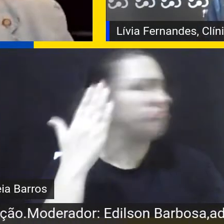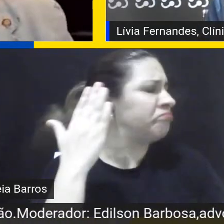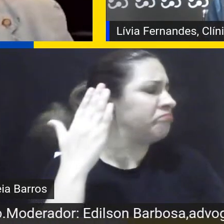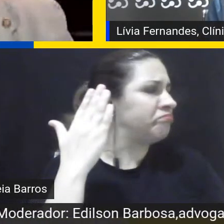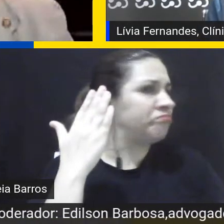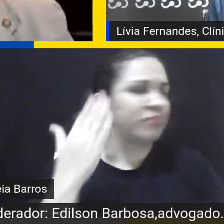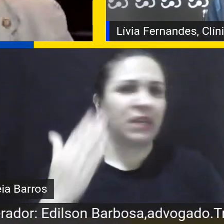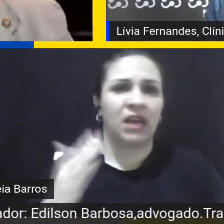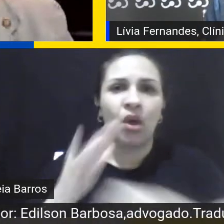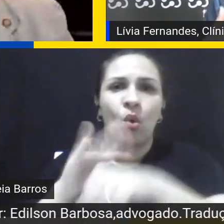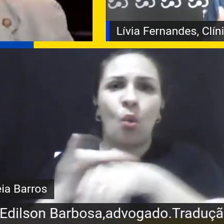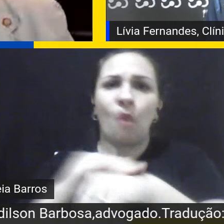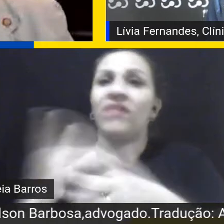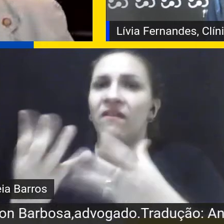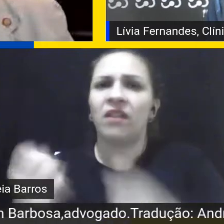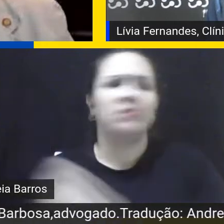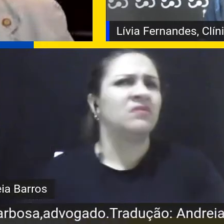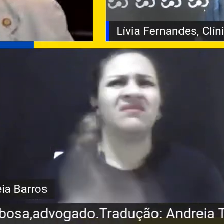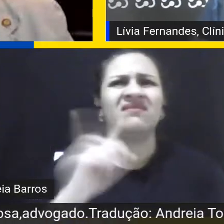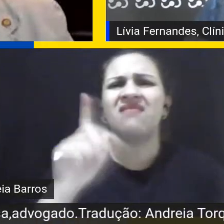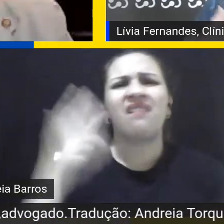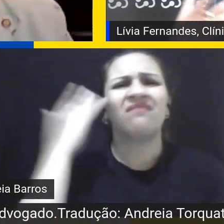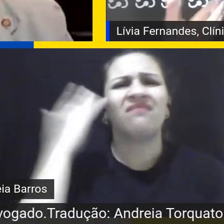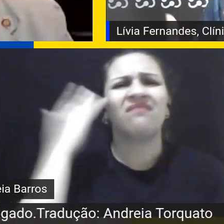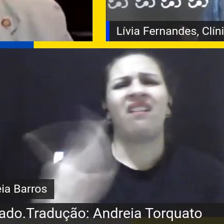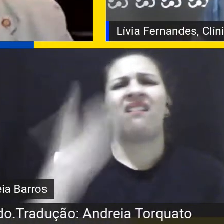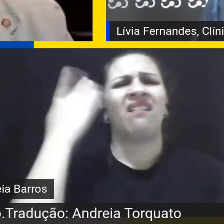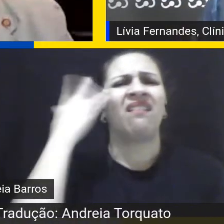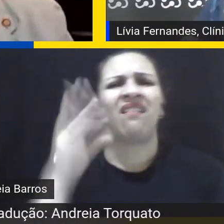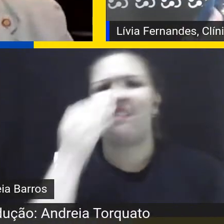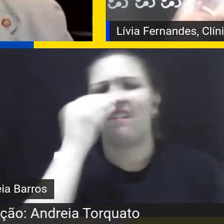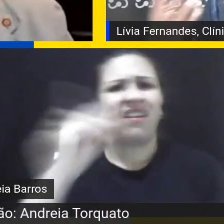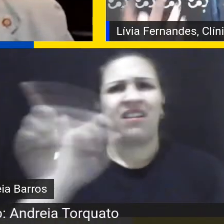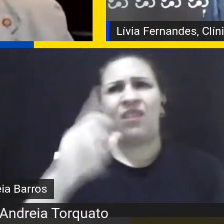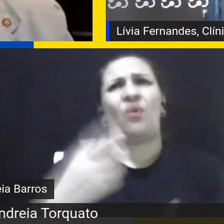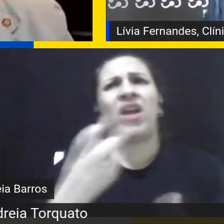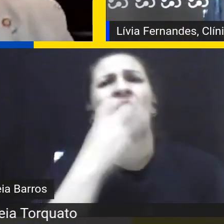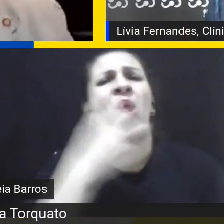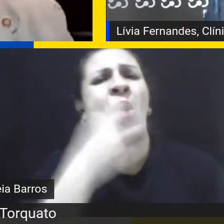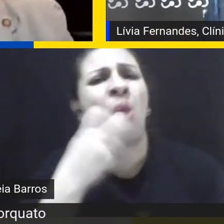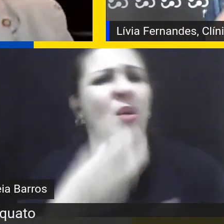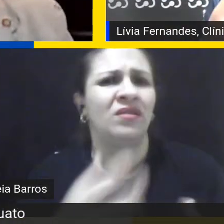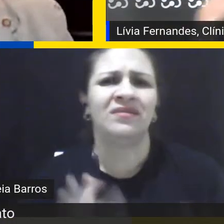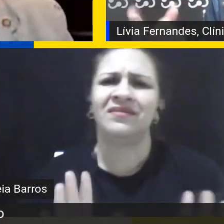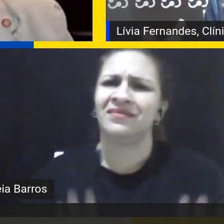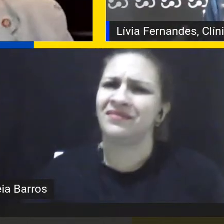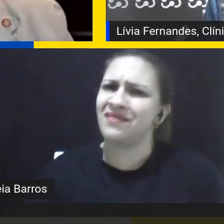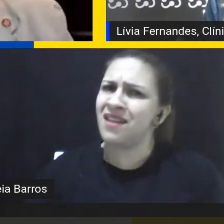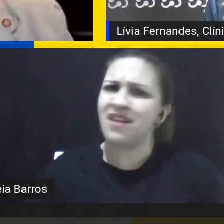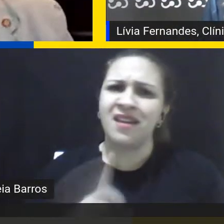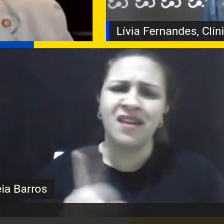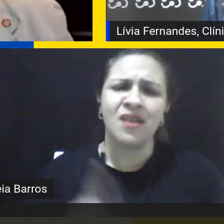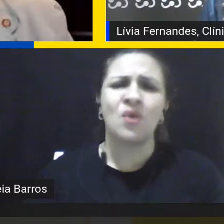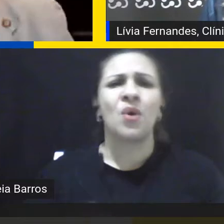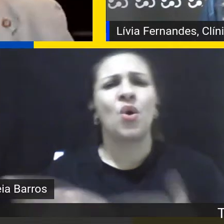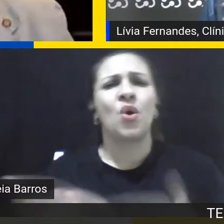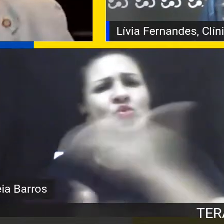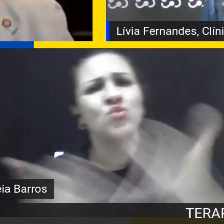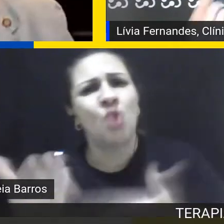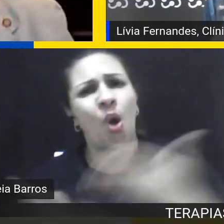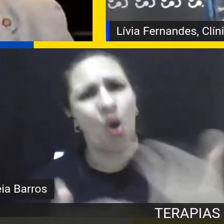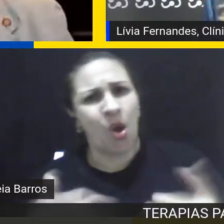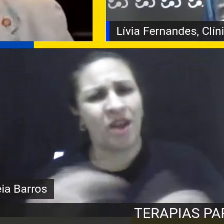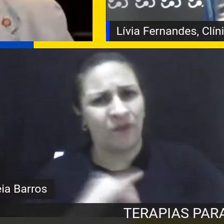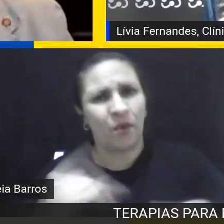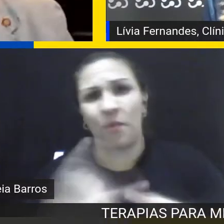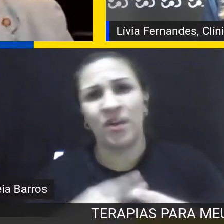com o filho, ele se nega em estar ali trocando informações com o filho, porque ele não oraliza. E